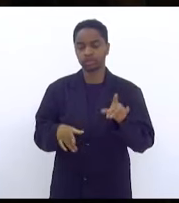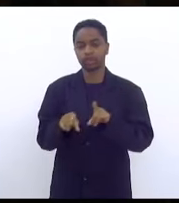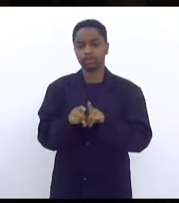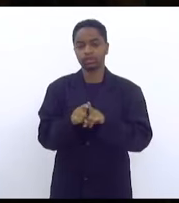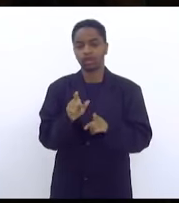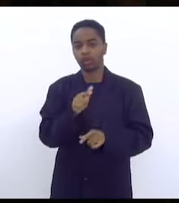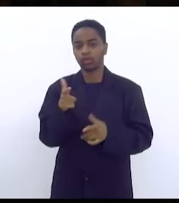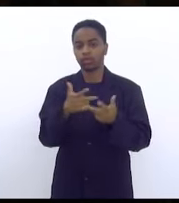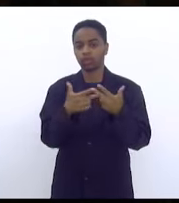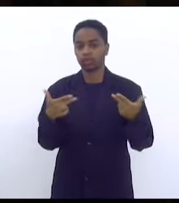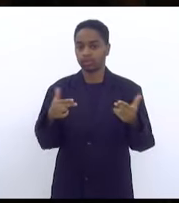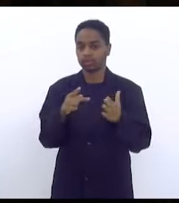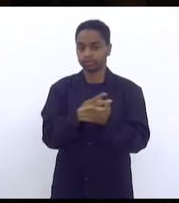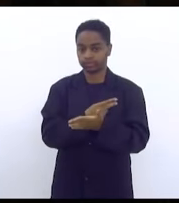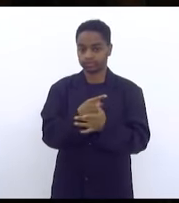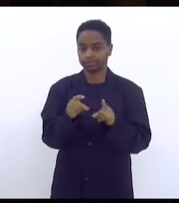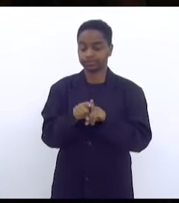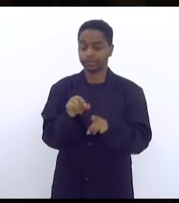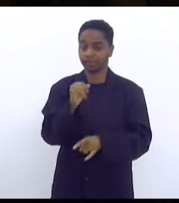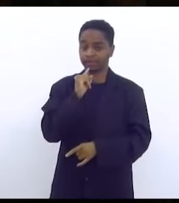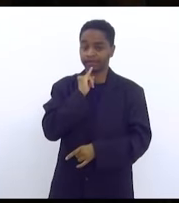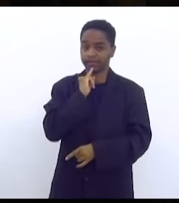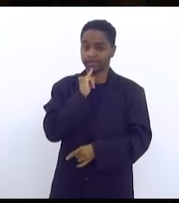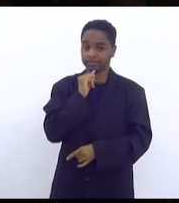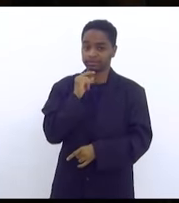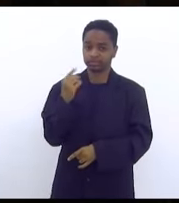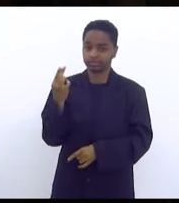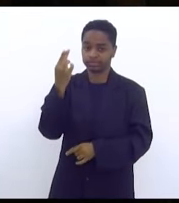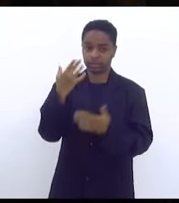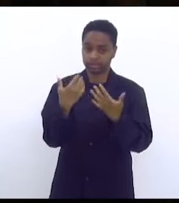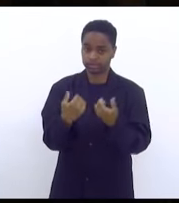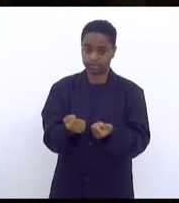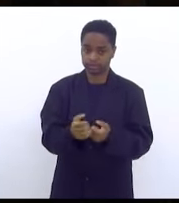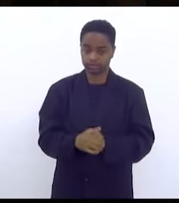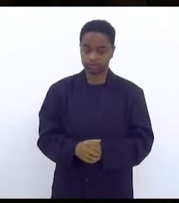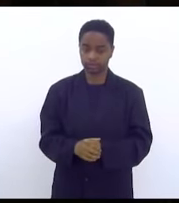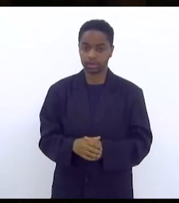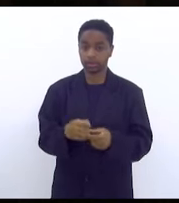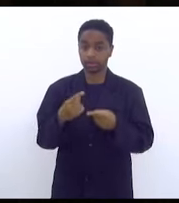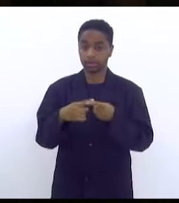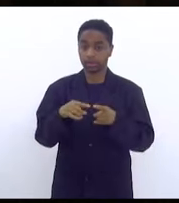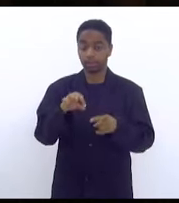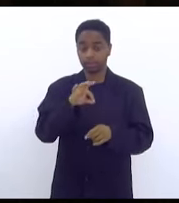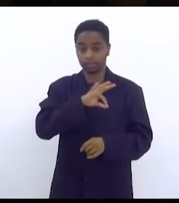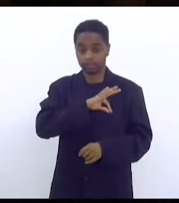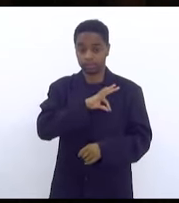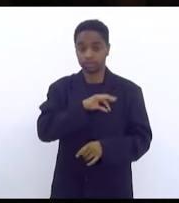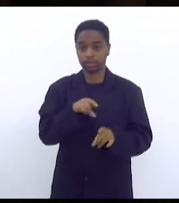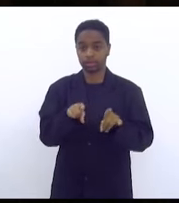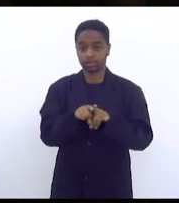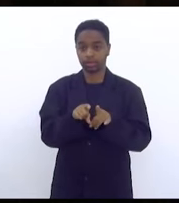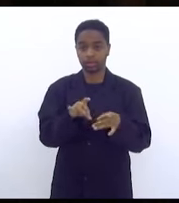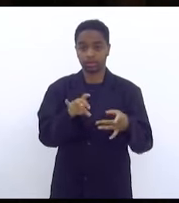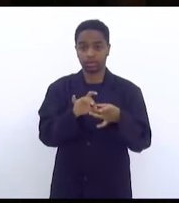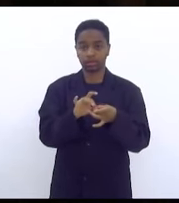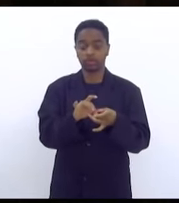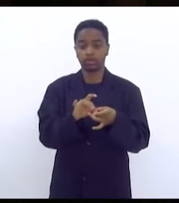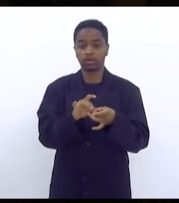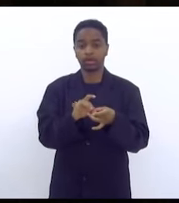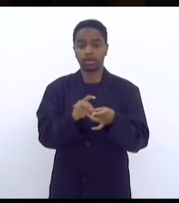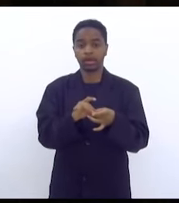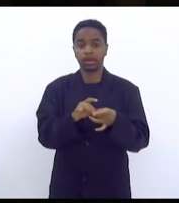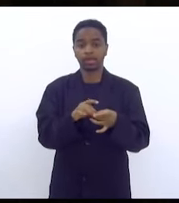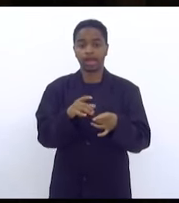situação inusitada e, infelizmente, assim, inaceitável. Os policiais também da Força Nacional ter suas